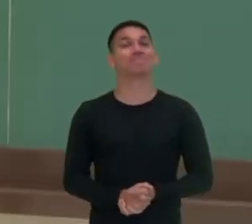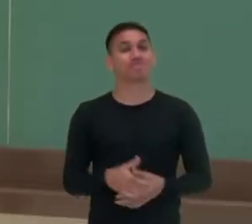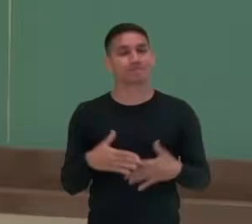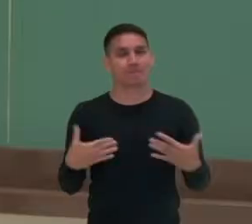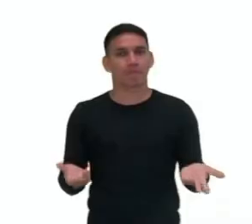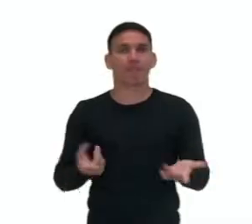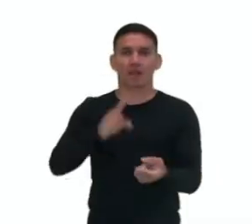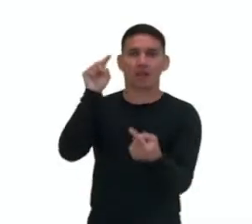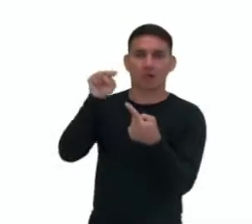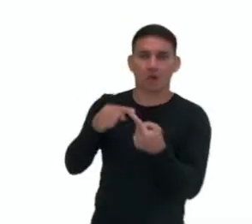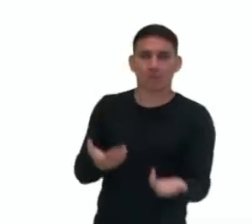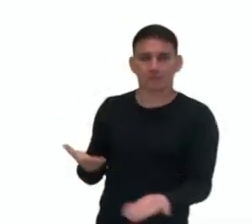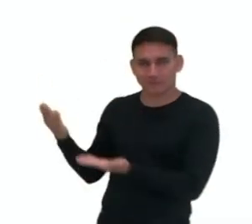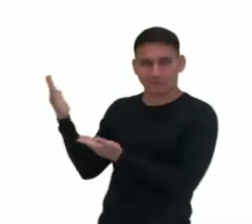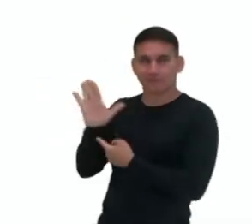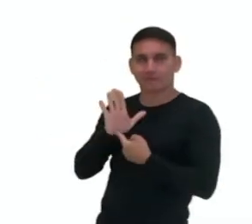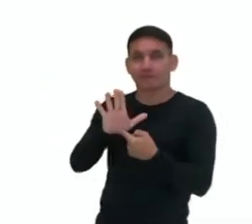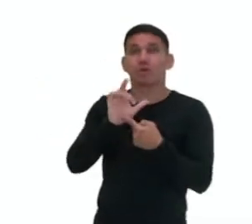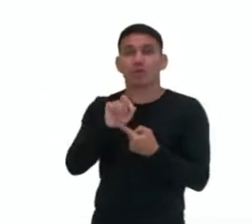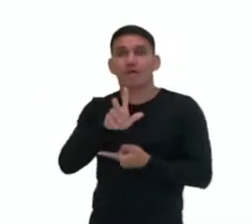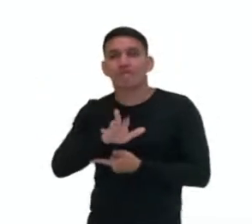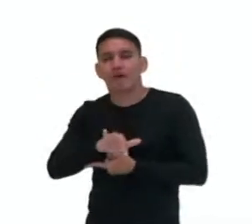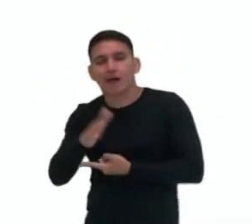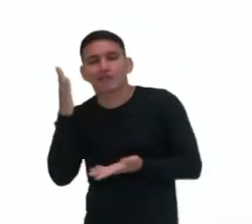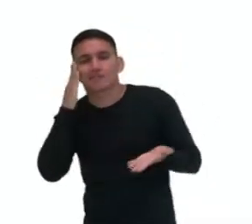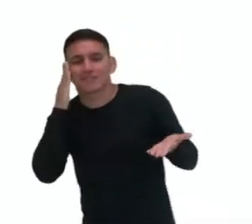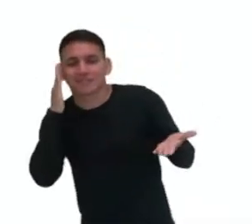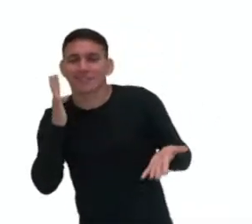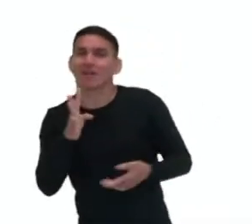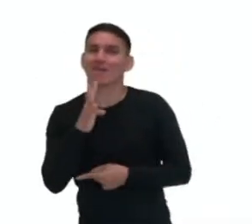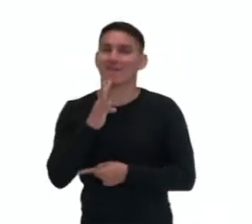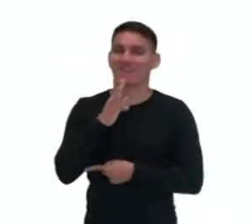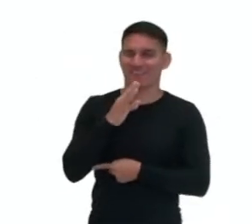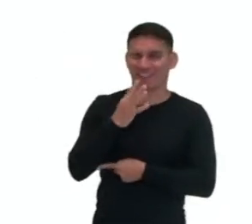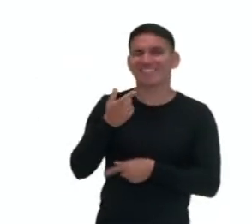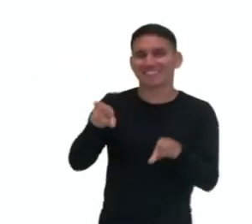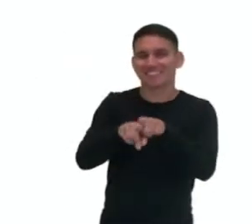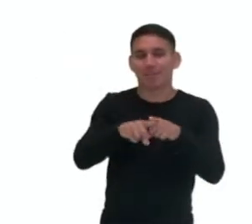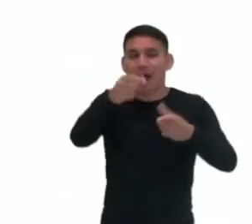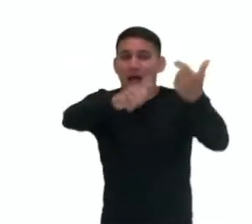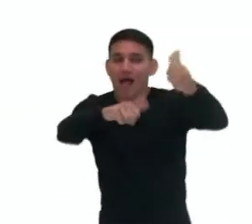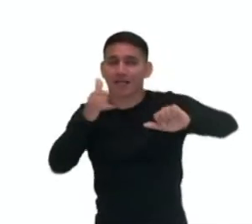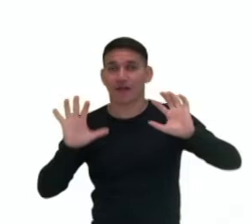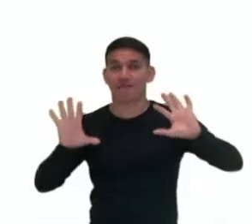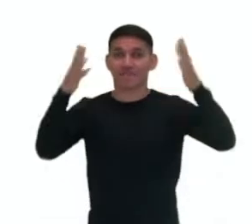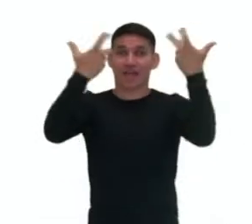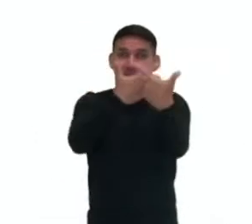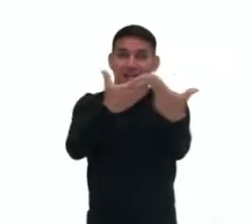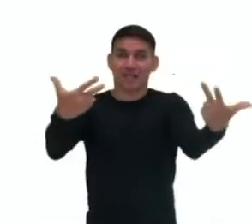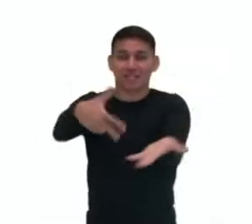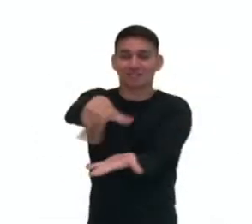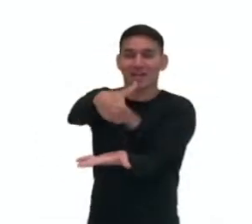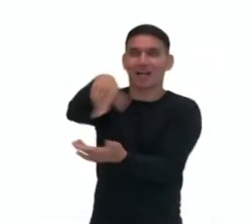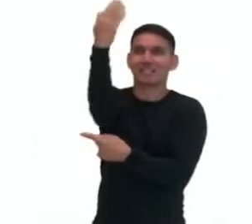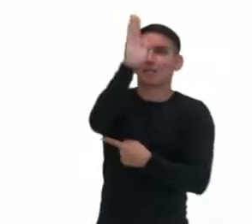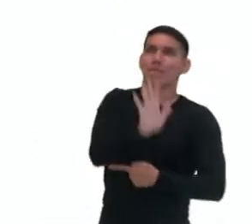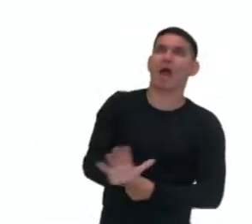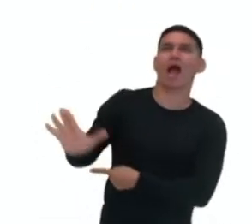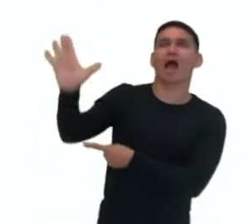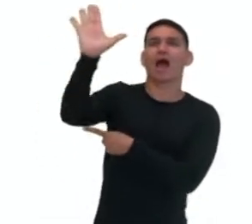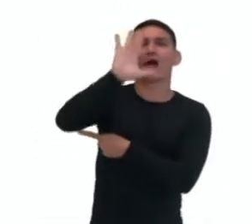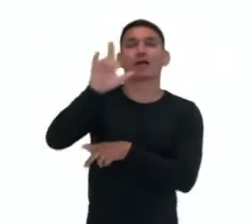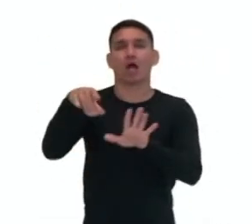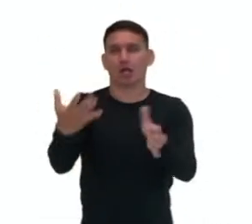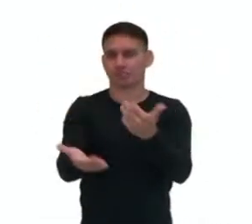Como objetivo, nós iremos conhecer e analisar as festas e danças populares do Brasil.